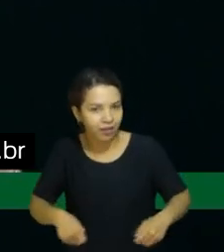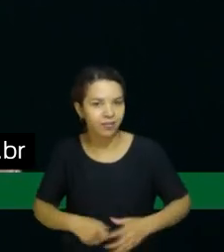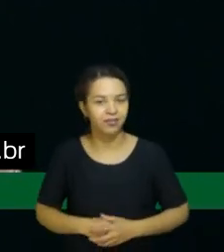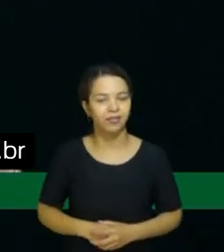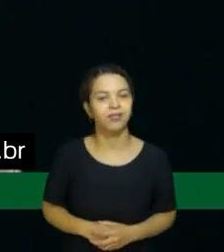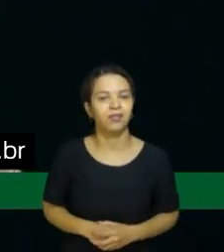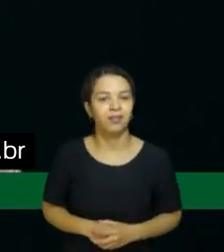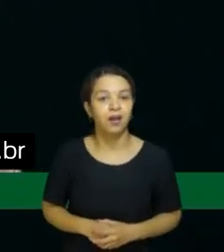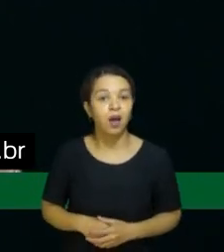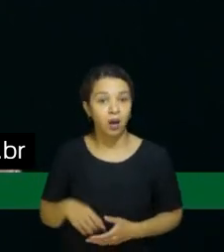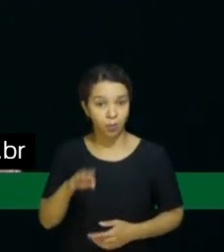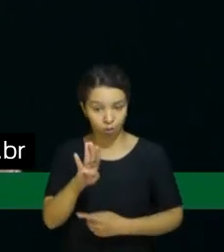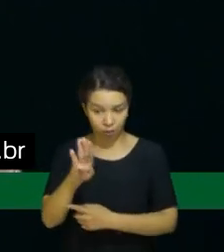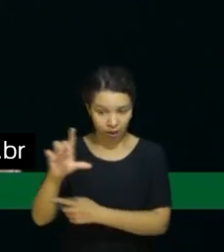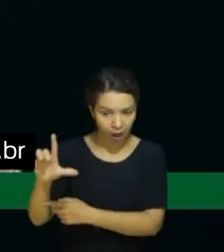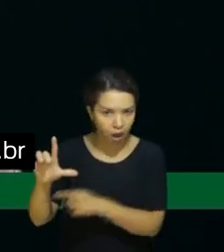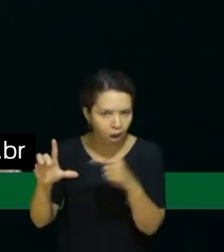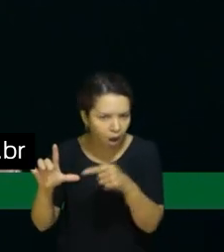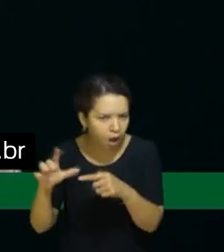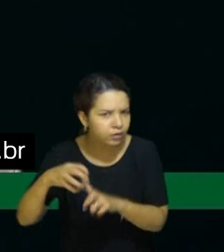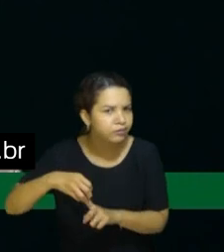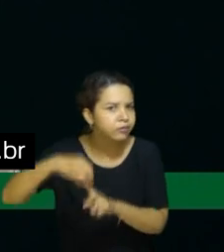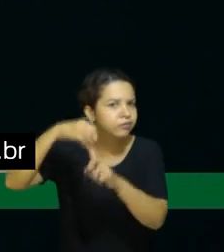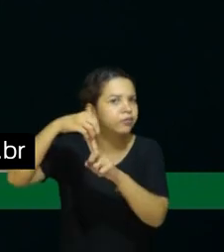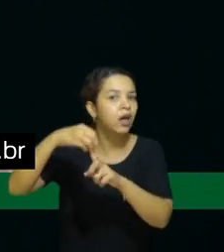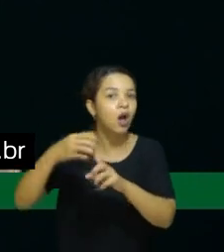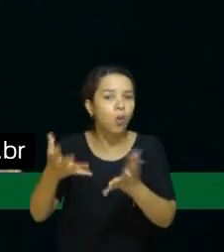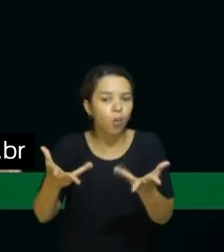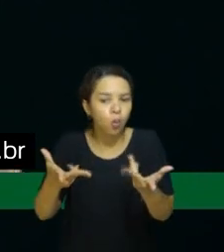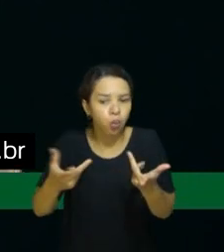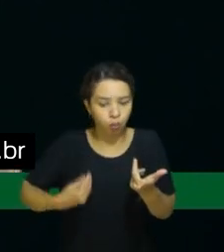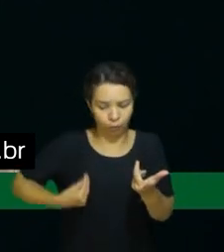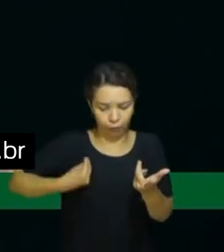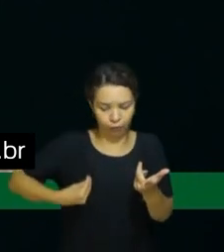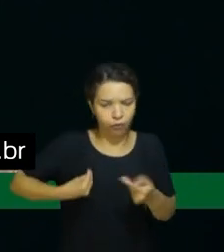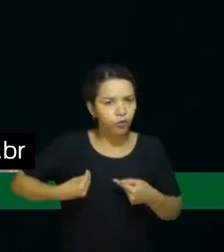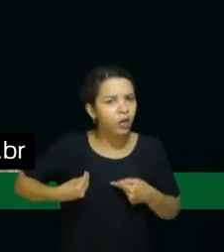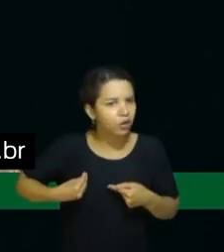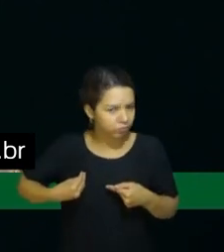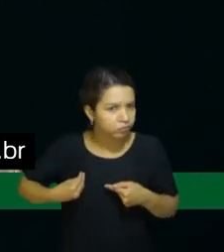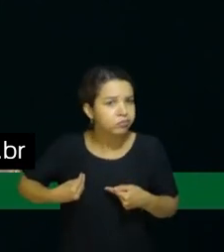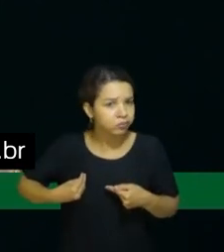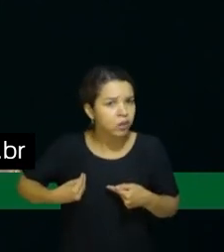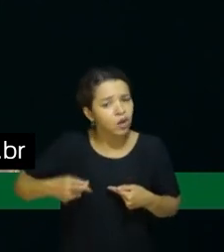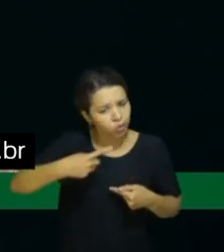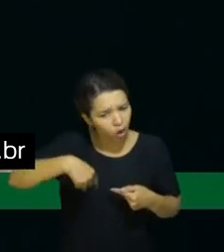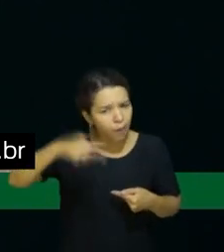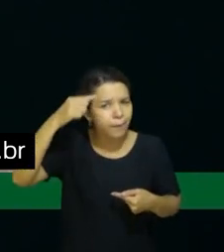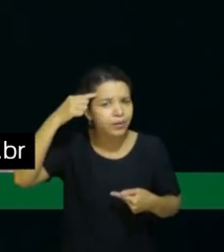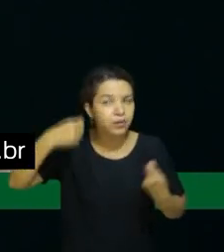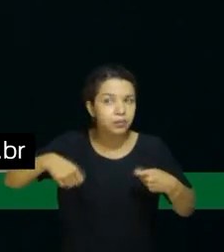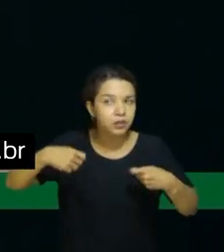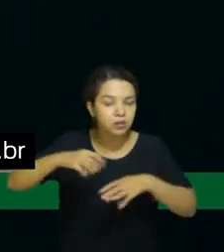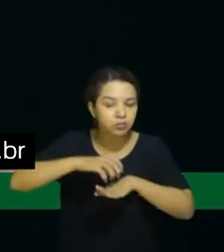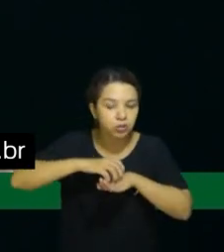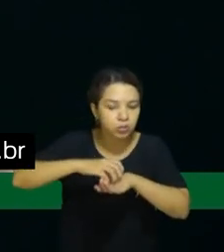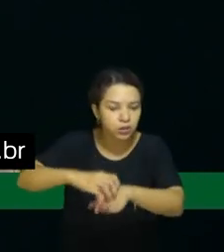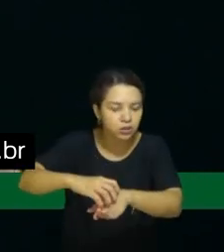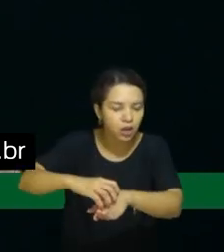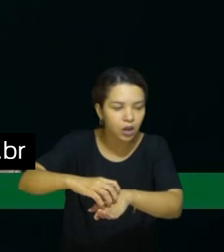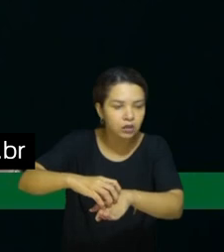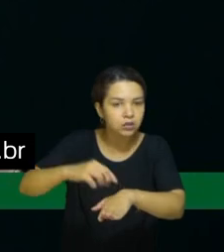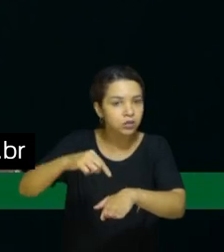destaca na qualidade de vida precisa repensar os nossos conceitos de mobilidade urbana e de cidades